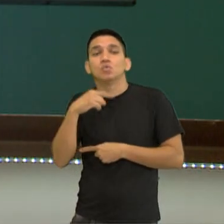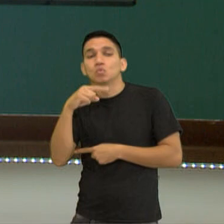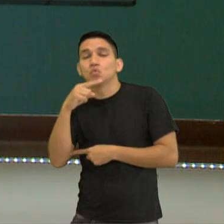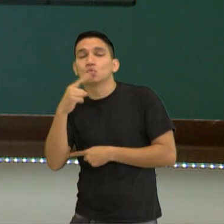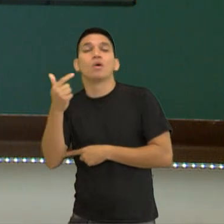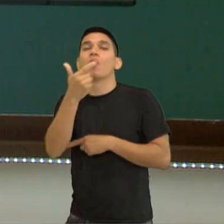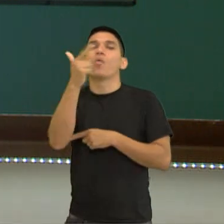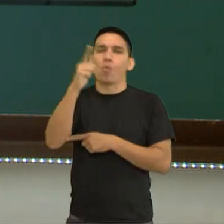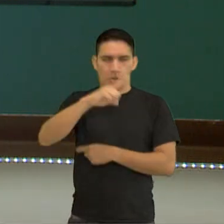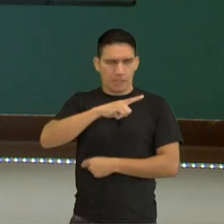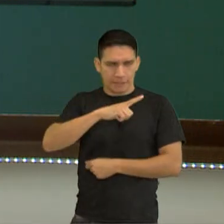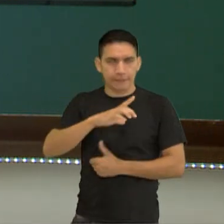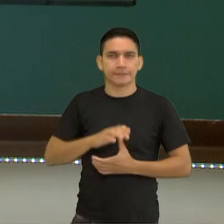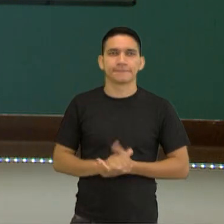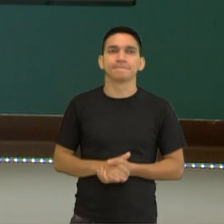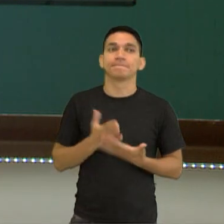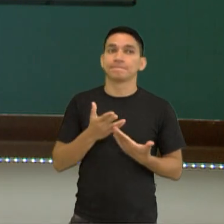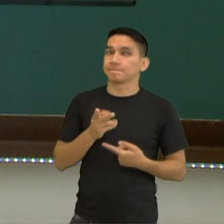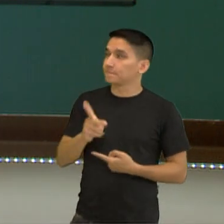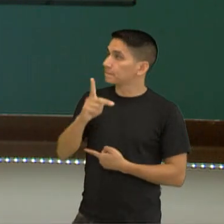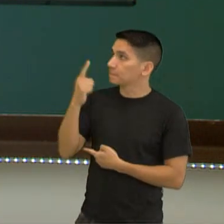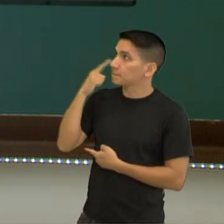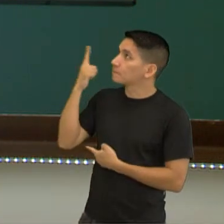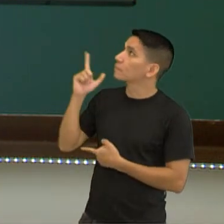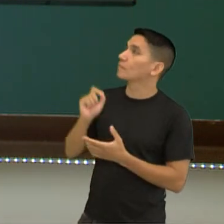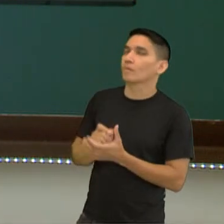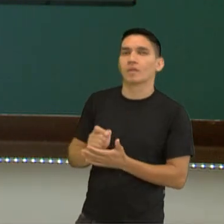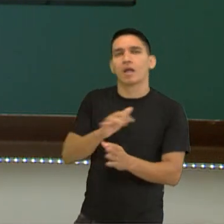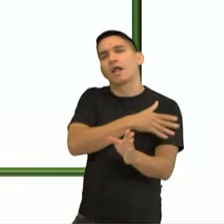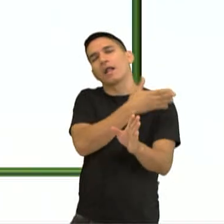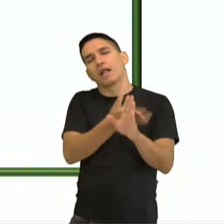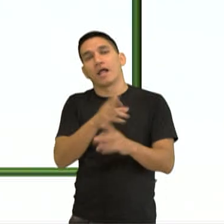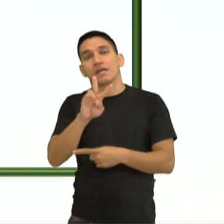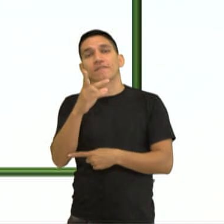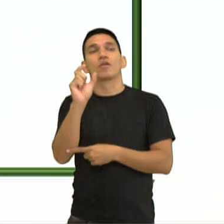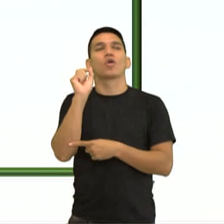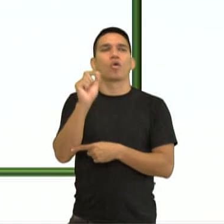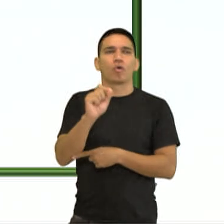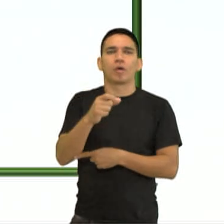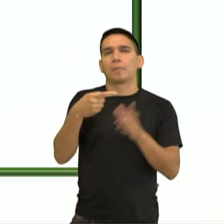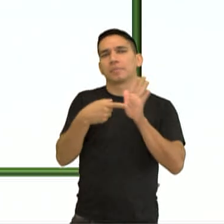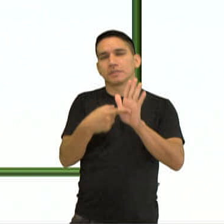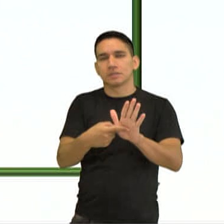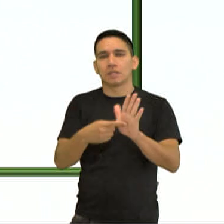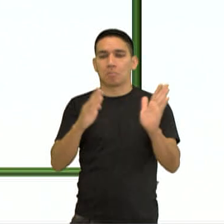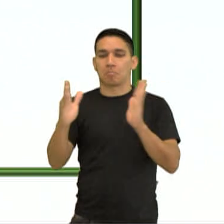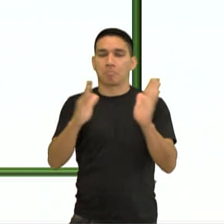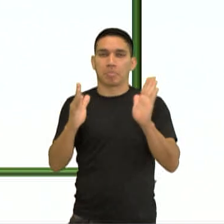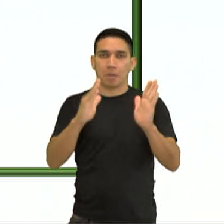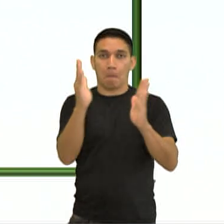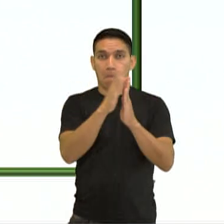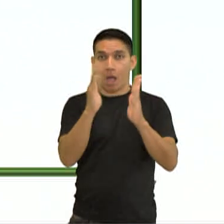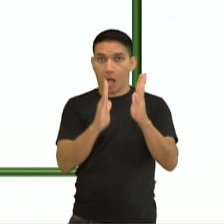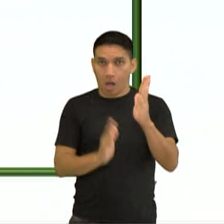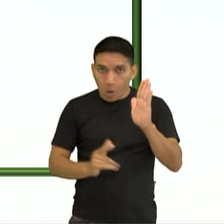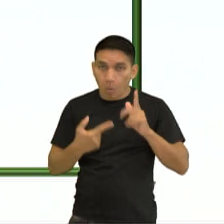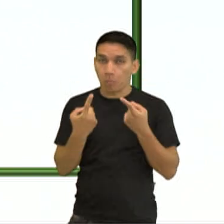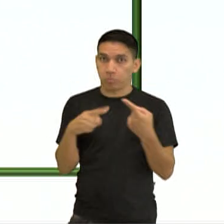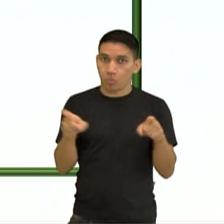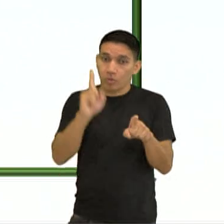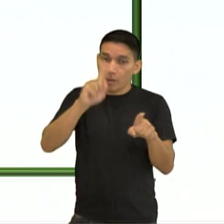demais dúvidas, né? Então vamos lá, o que a gente viu na aula de hoje? Conceitamos a música no período barroco, que ela passa a ser uma